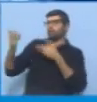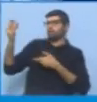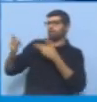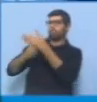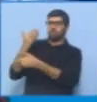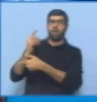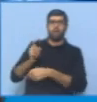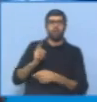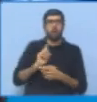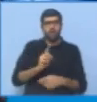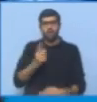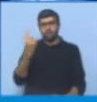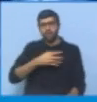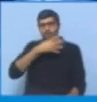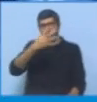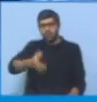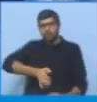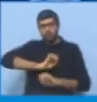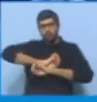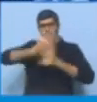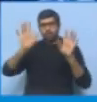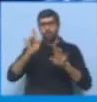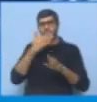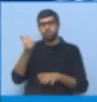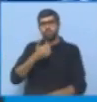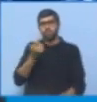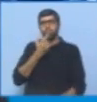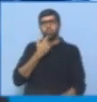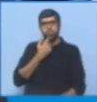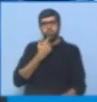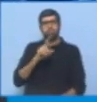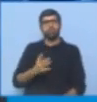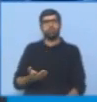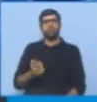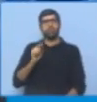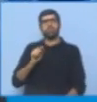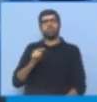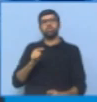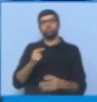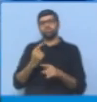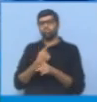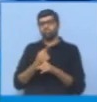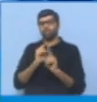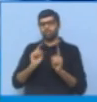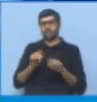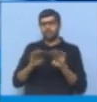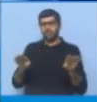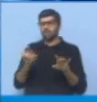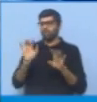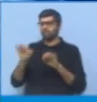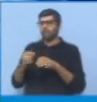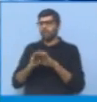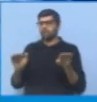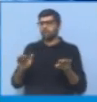dizer, isto devia ser dito claramente. Além disso, este aspecto também de que tudo começa à mesa e termina à mesa, isto